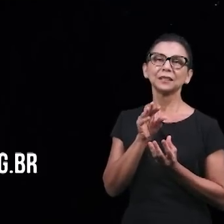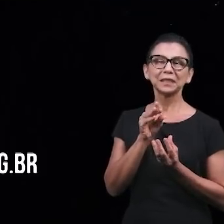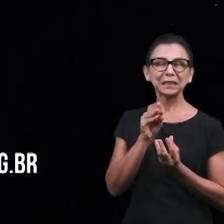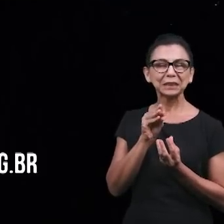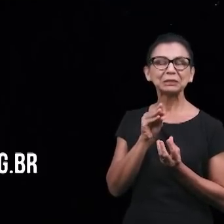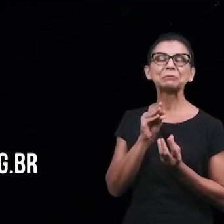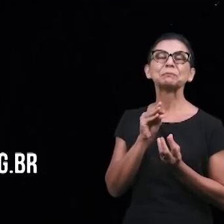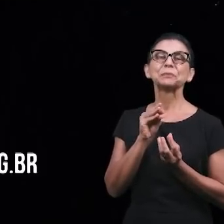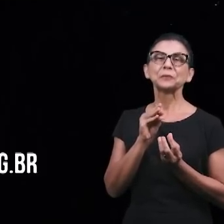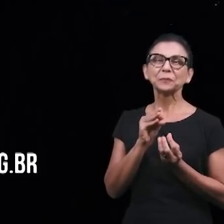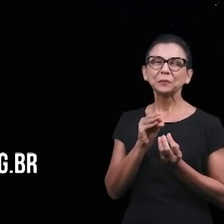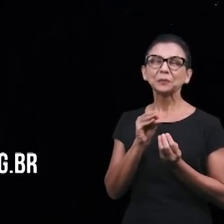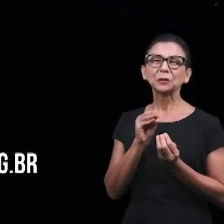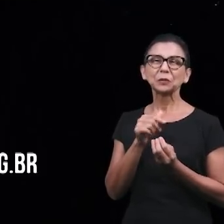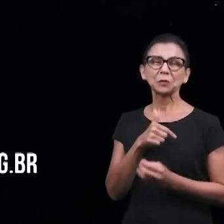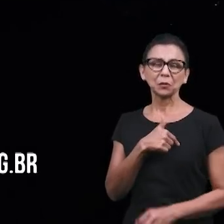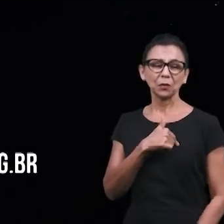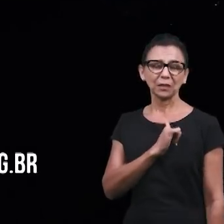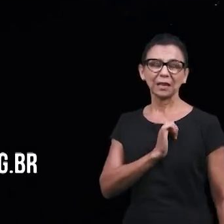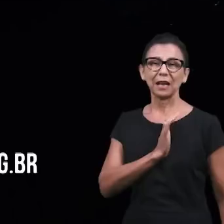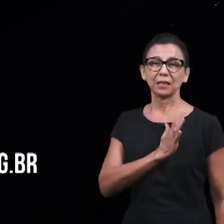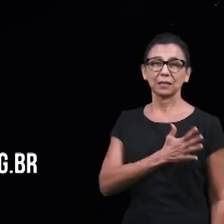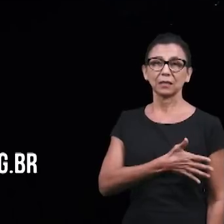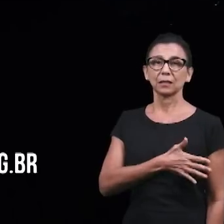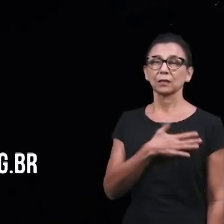acalma o